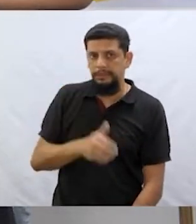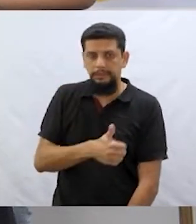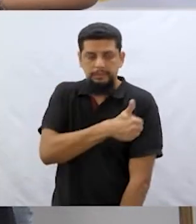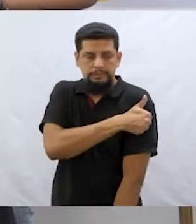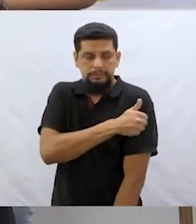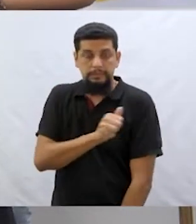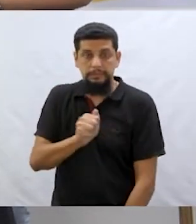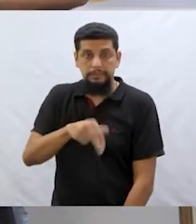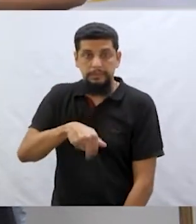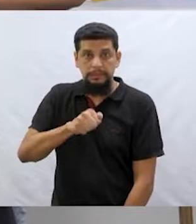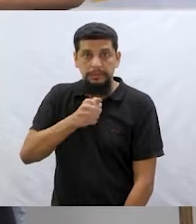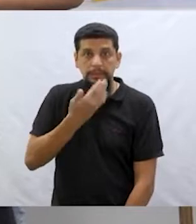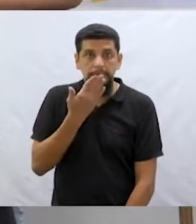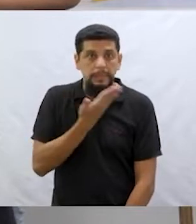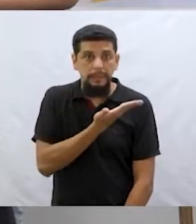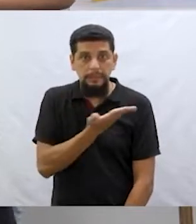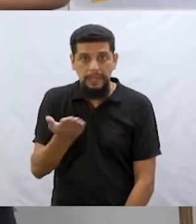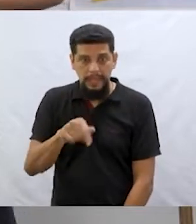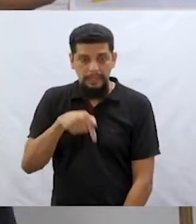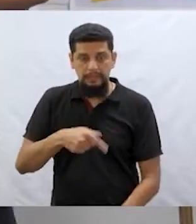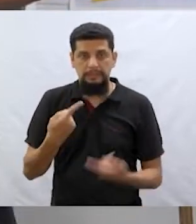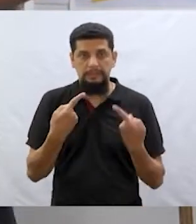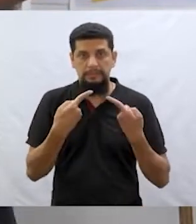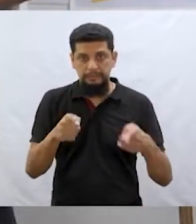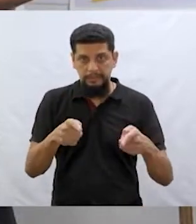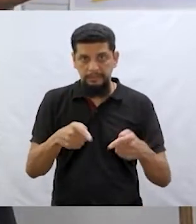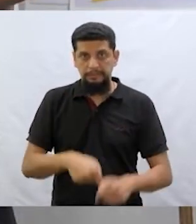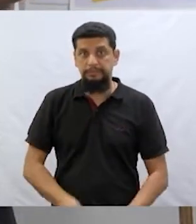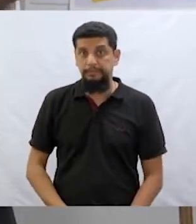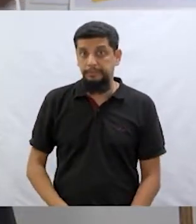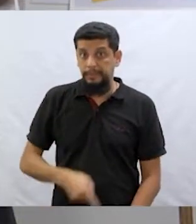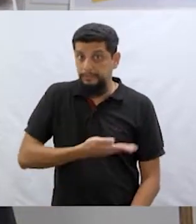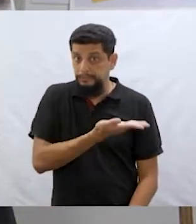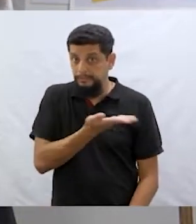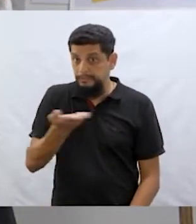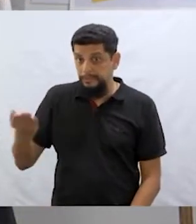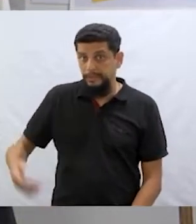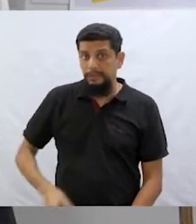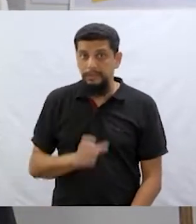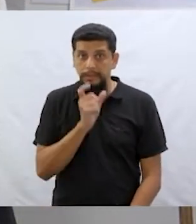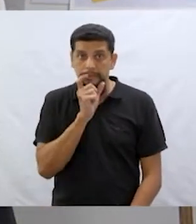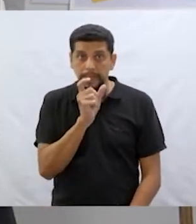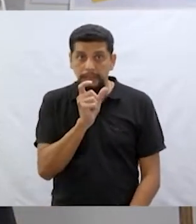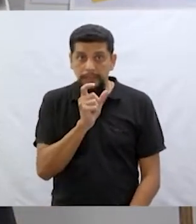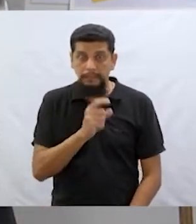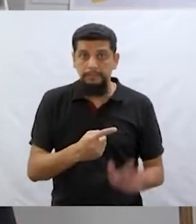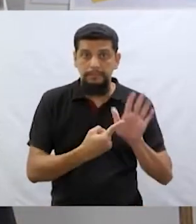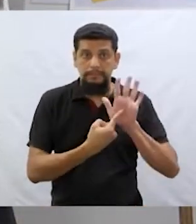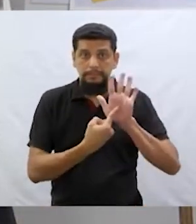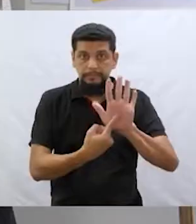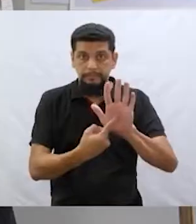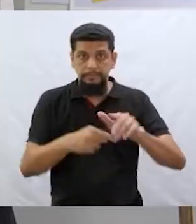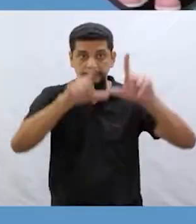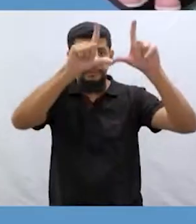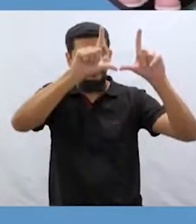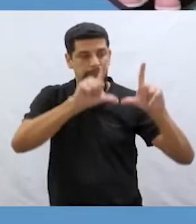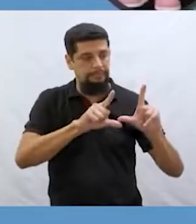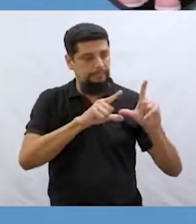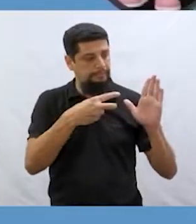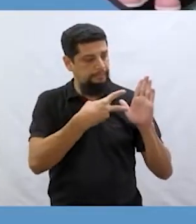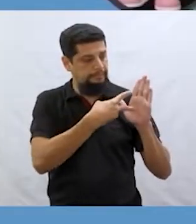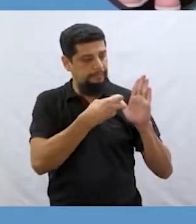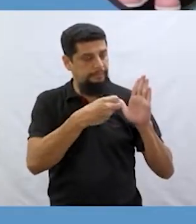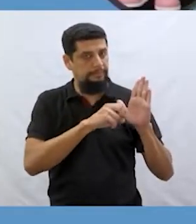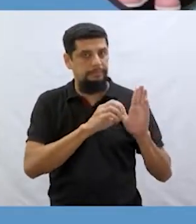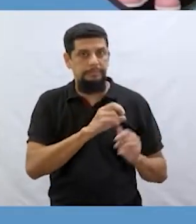É isso que a Ana tá pedindo, hein? Isso que a Ana esse tá pedindo. É o desafio que a Ana tá lançando para nós. Olha a palavra aparecendo aí na sua tela.